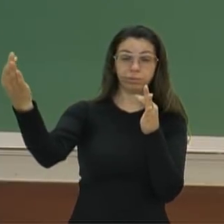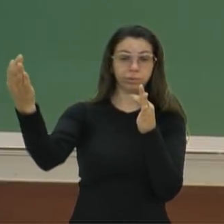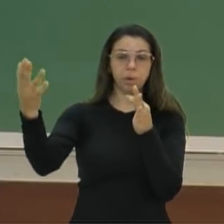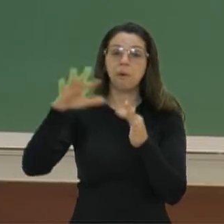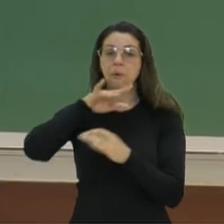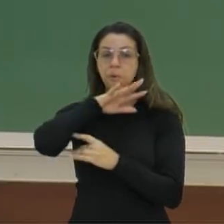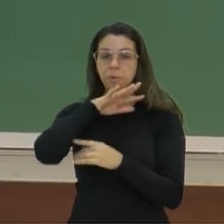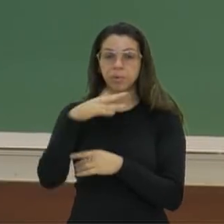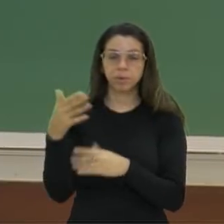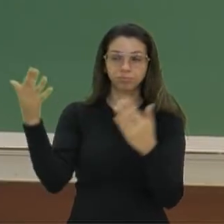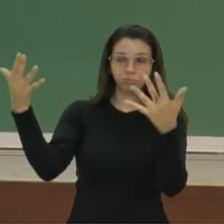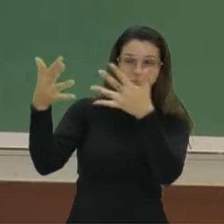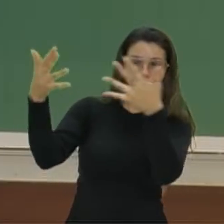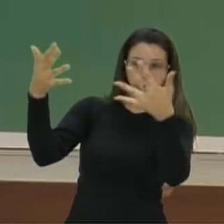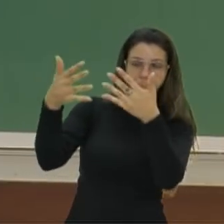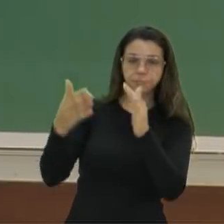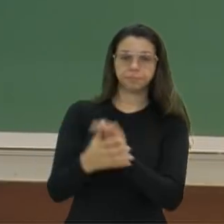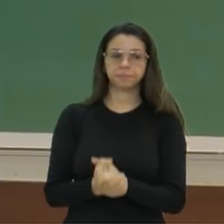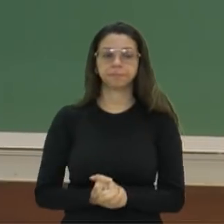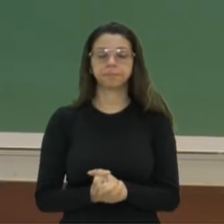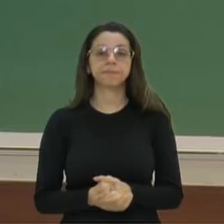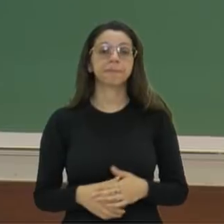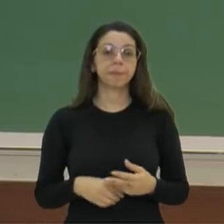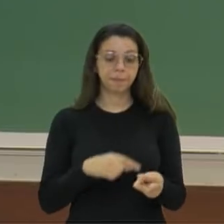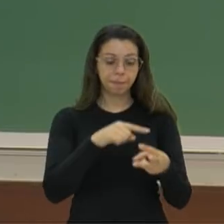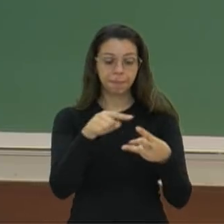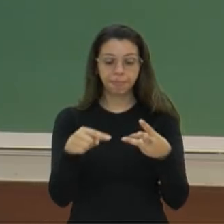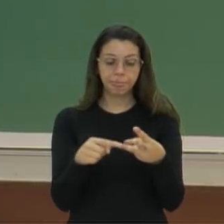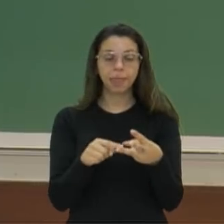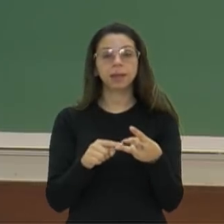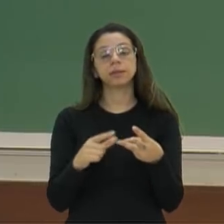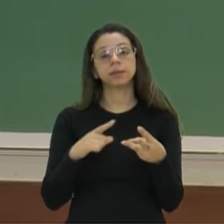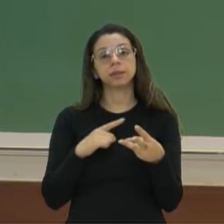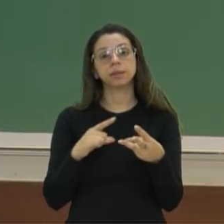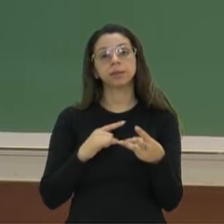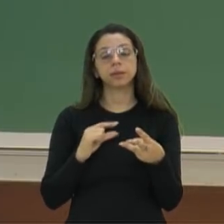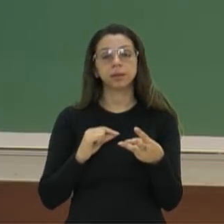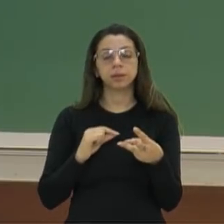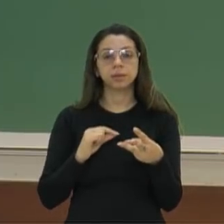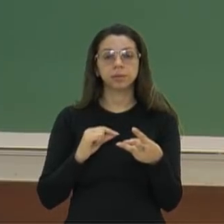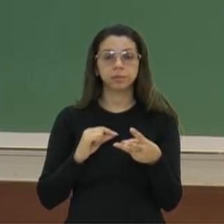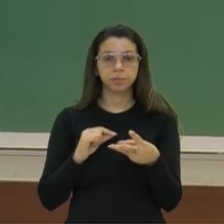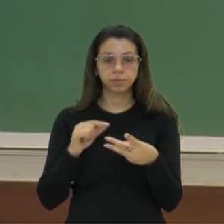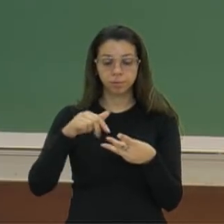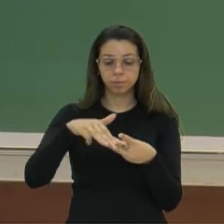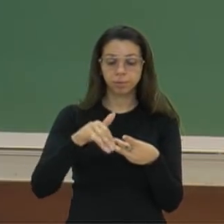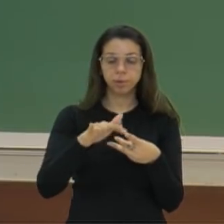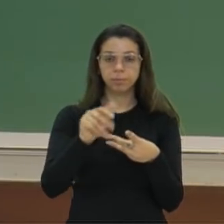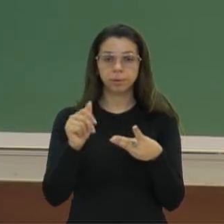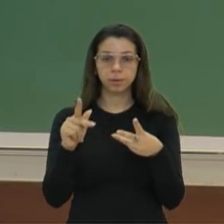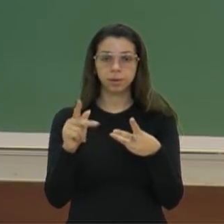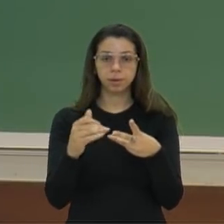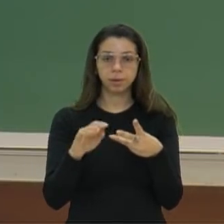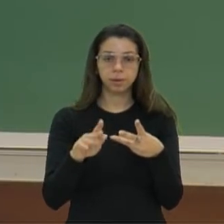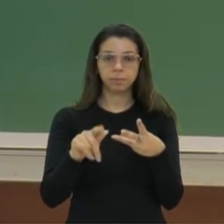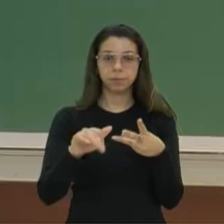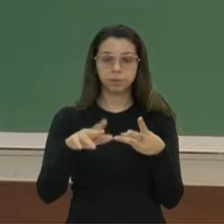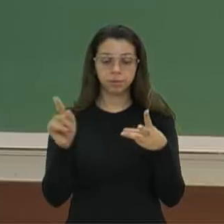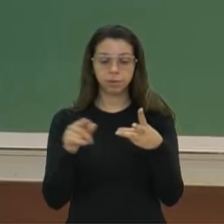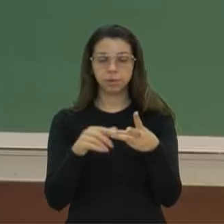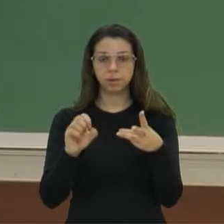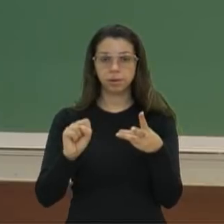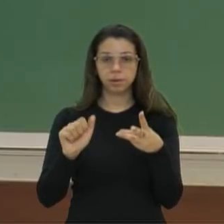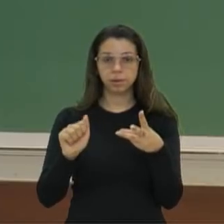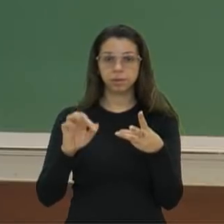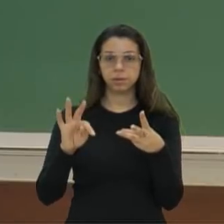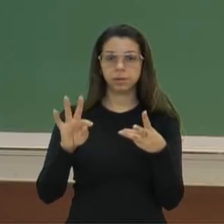desfocado. Fora esses três distúrbios, miopia, hipermetropia e